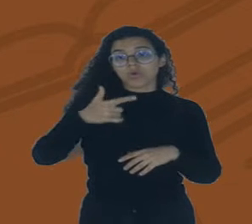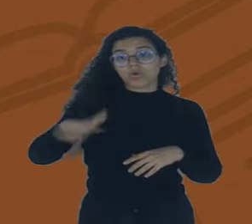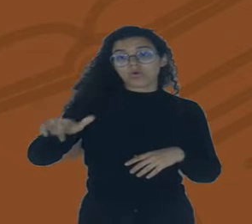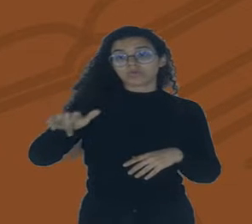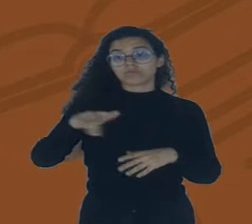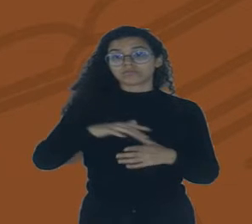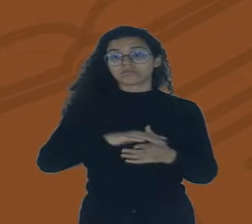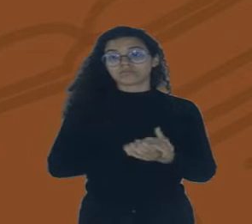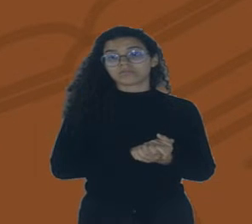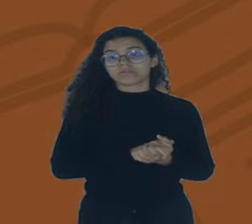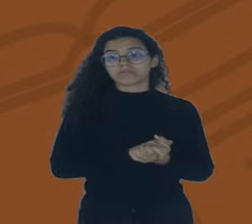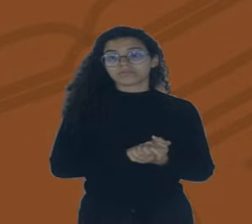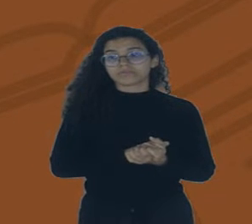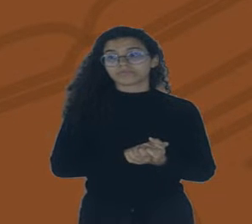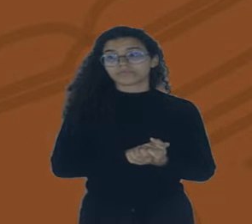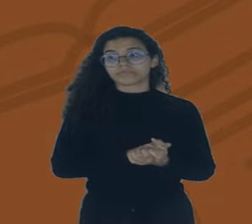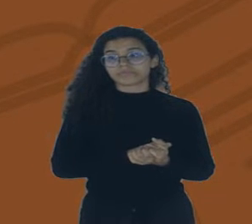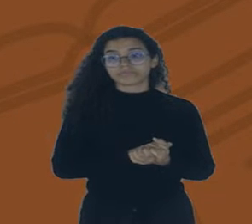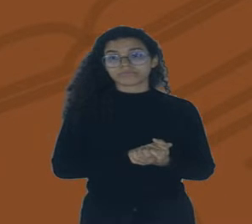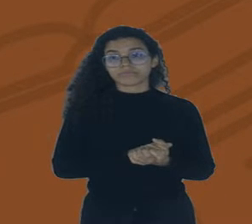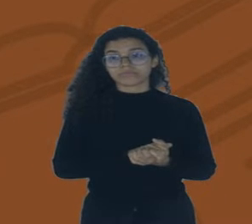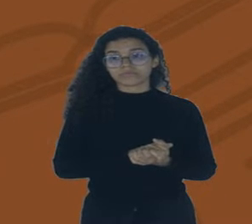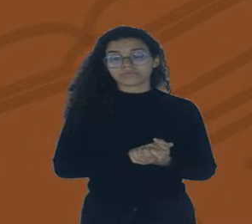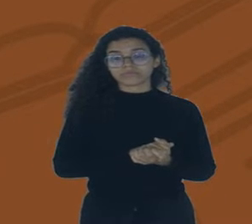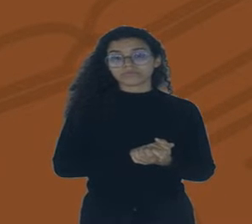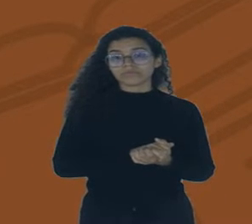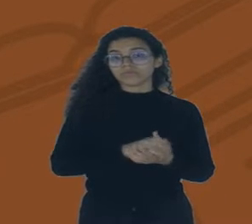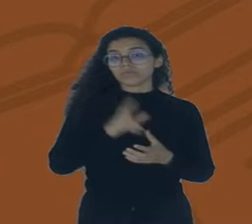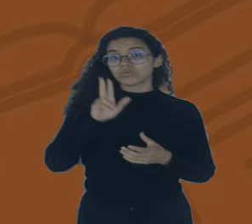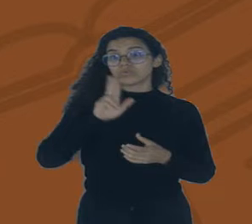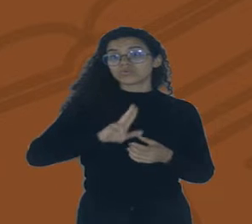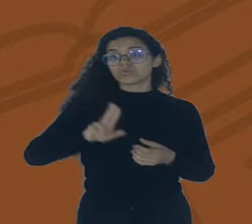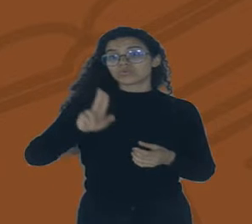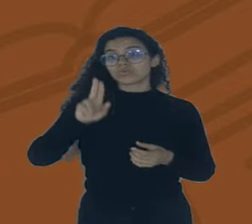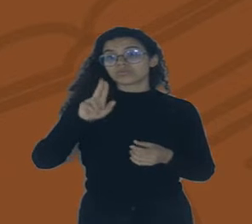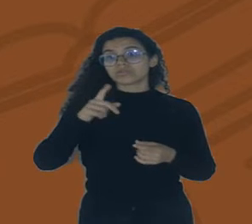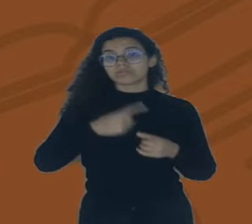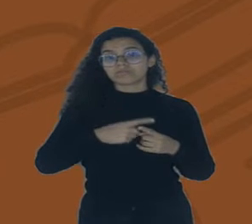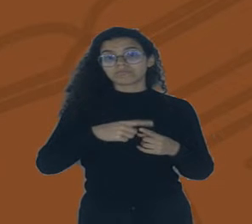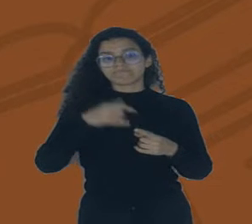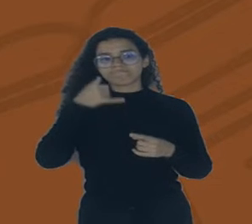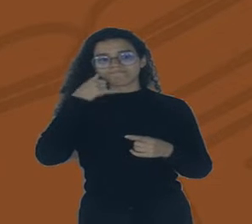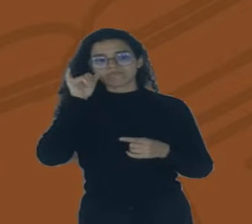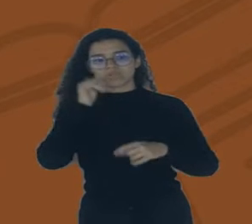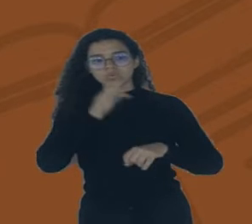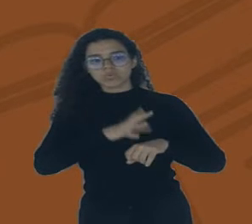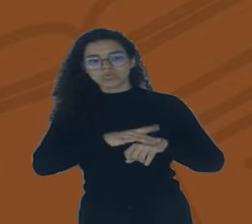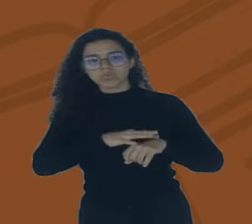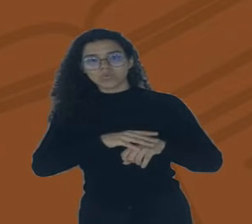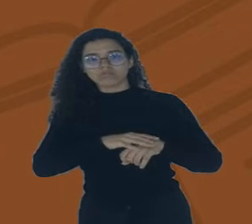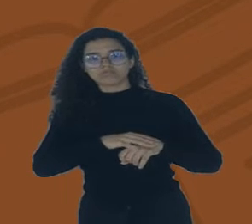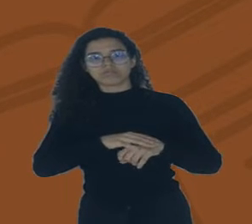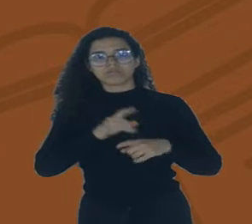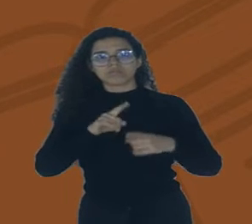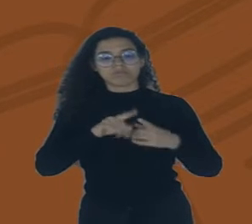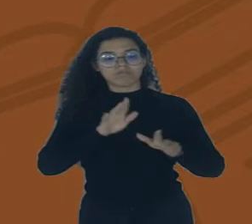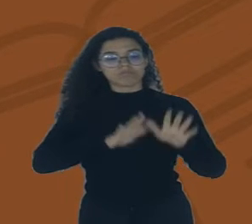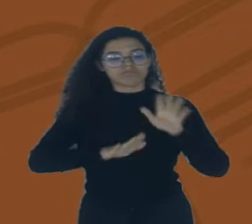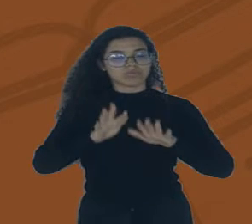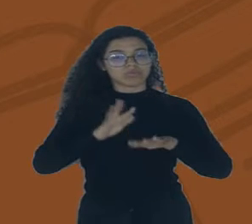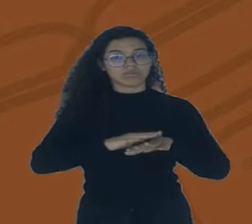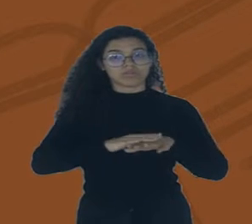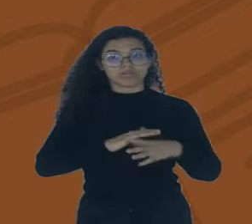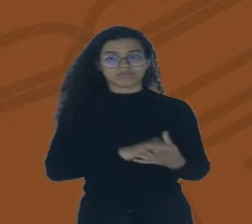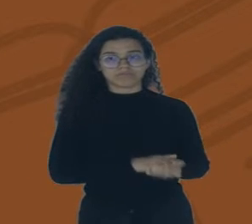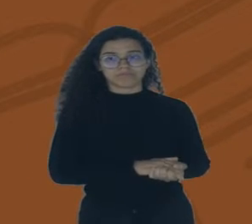fazem uso dessas drogas, né, para combater e tratar enfermidades, tratar doenças, como já foi citado.